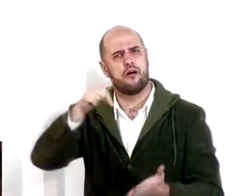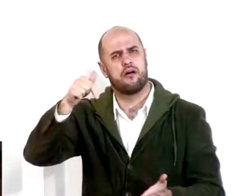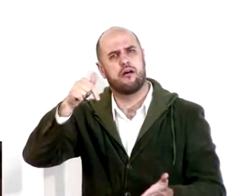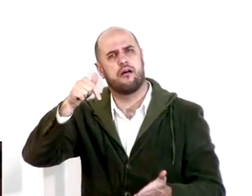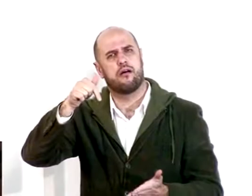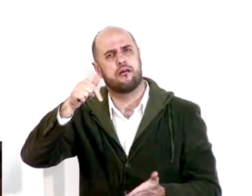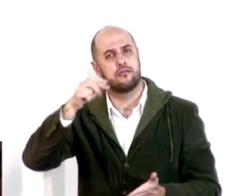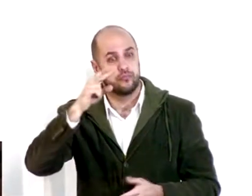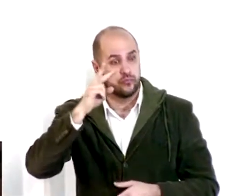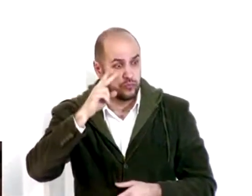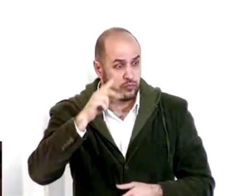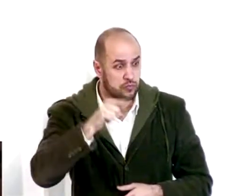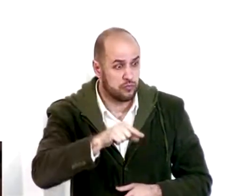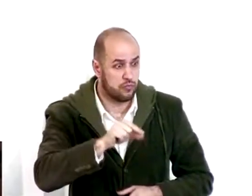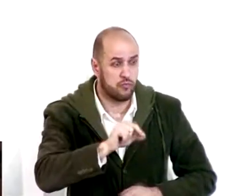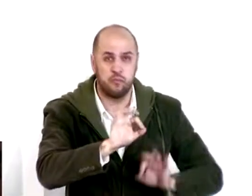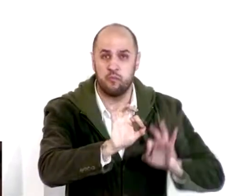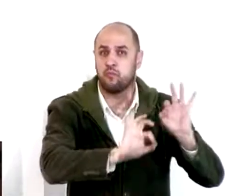em juízo.